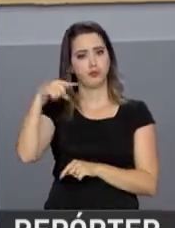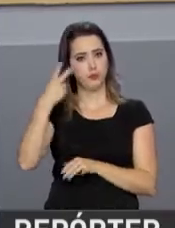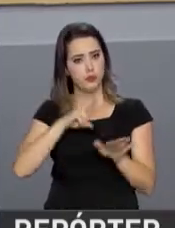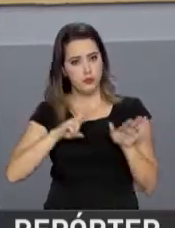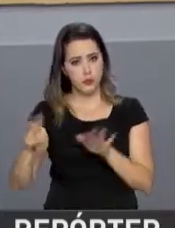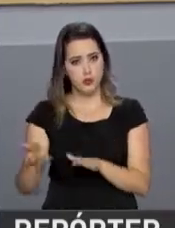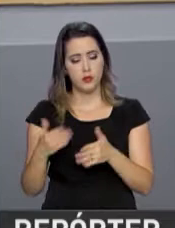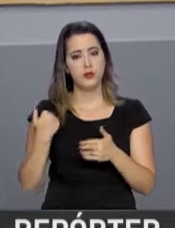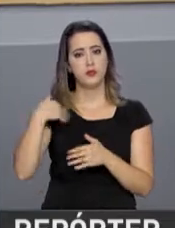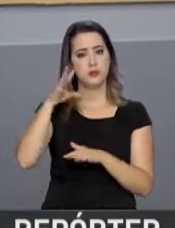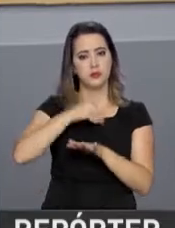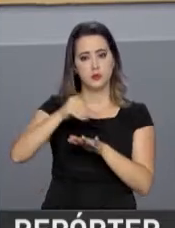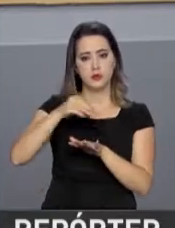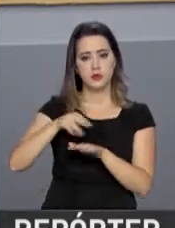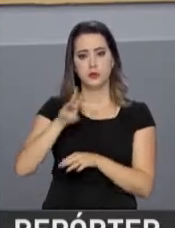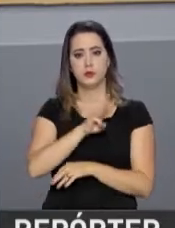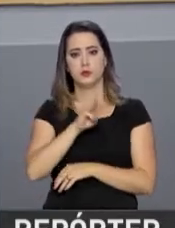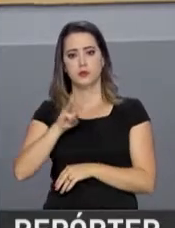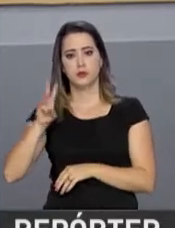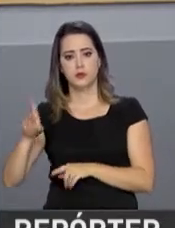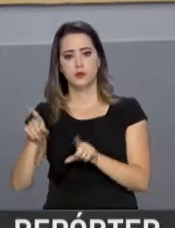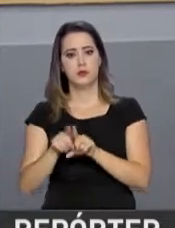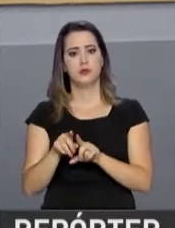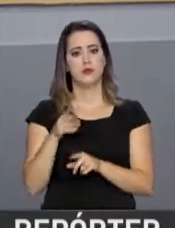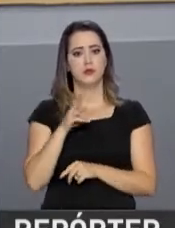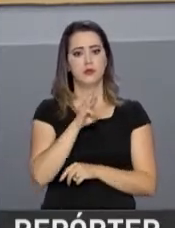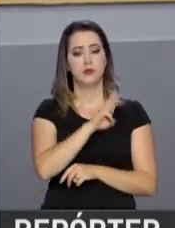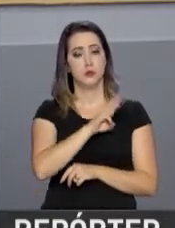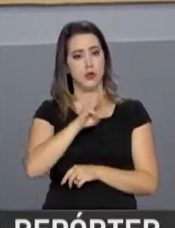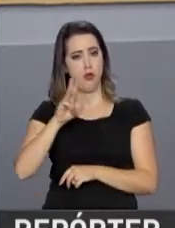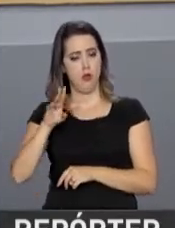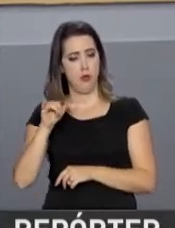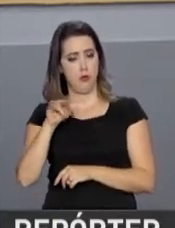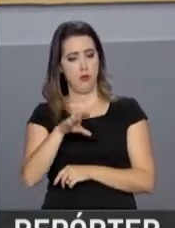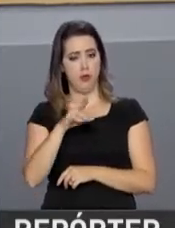vem mais informações na página da receita na internet